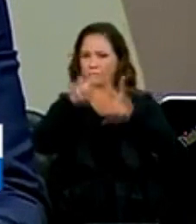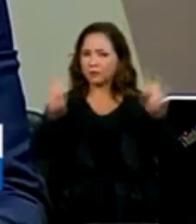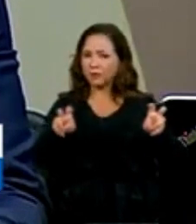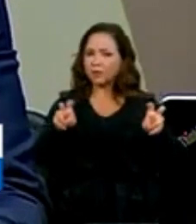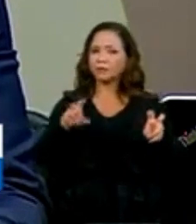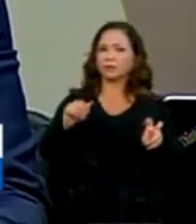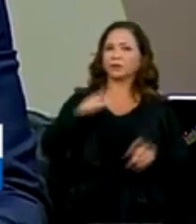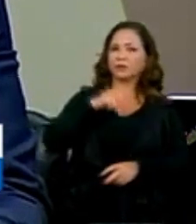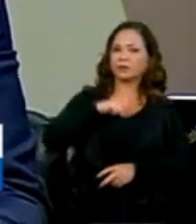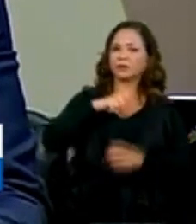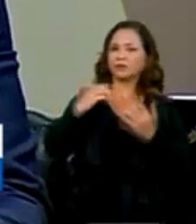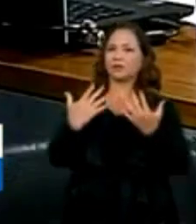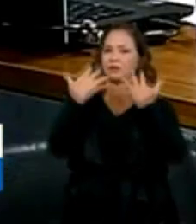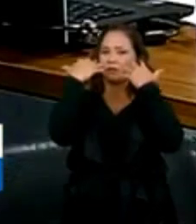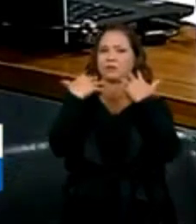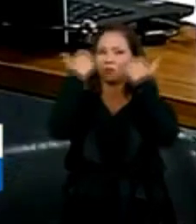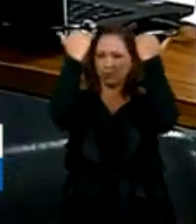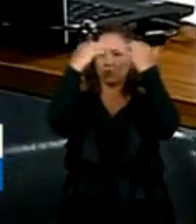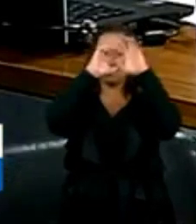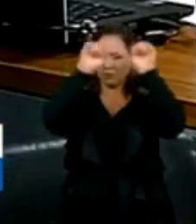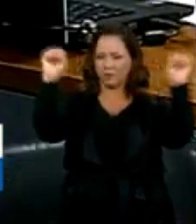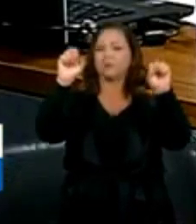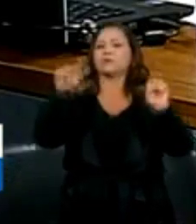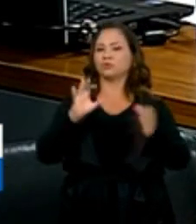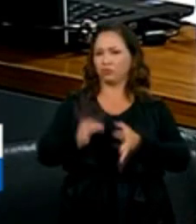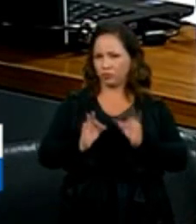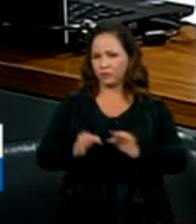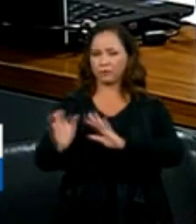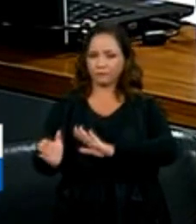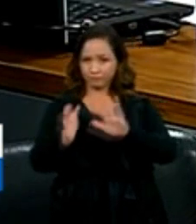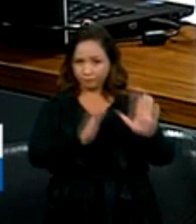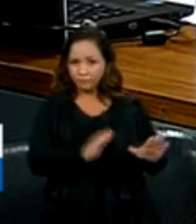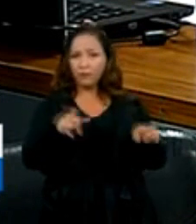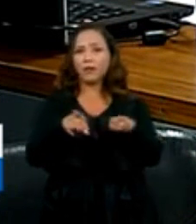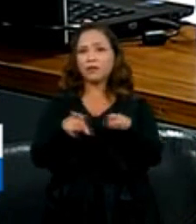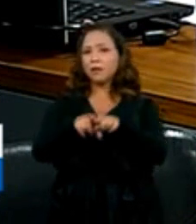do PT que votaram contrariamente ao presidente? Isso faz parte da democracia.